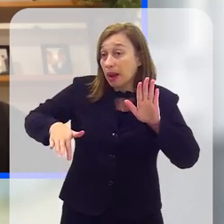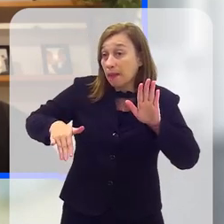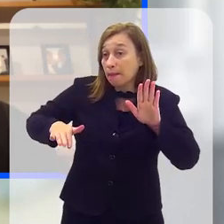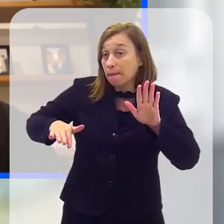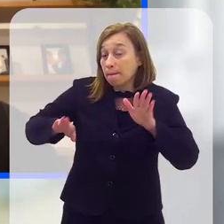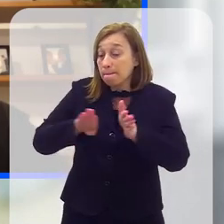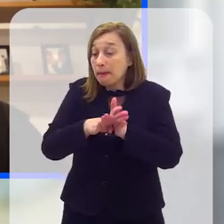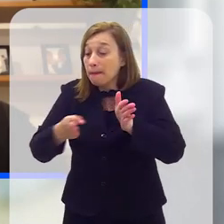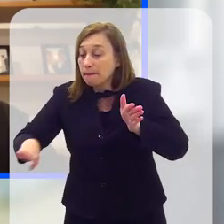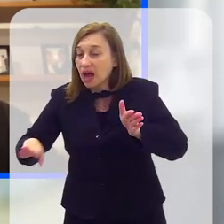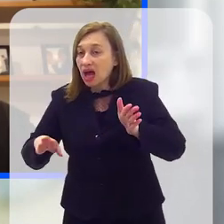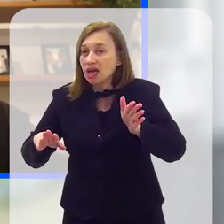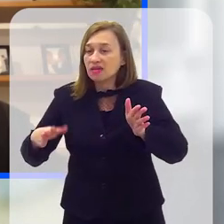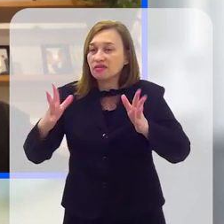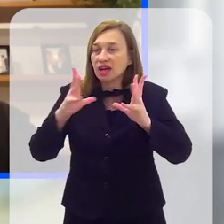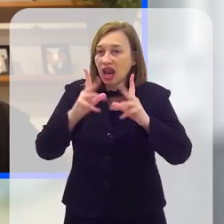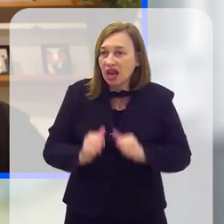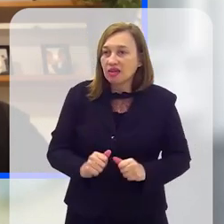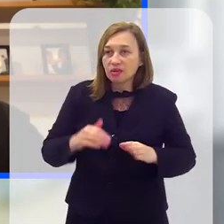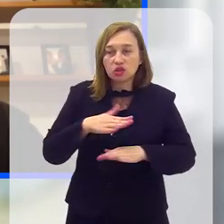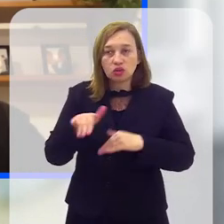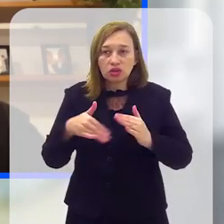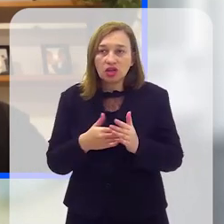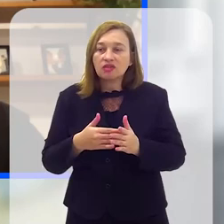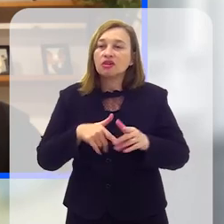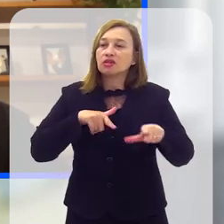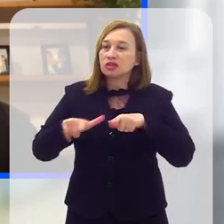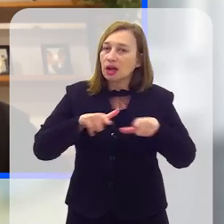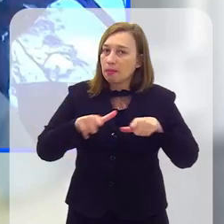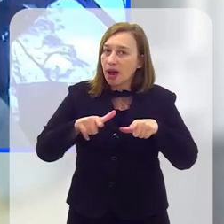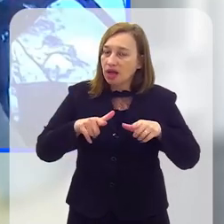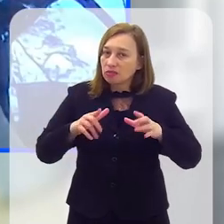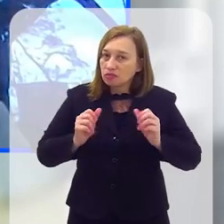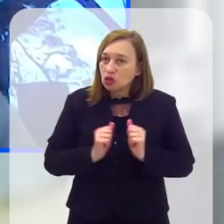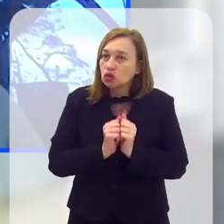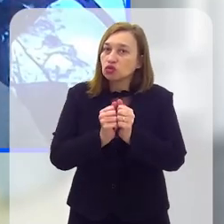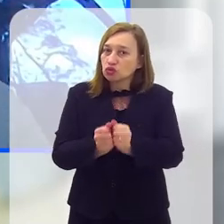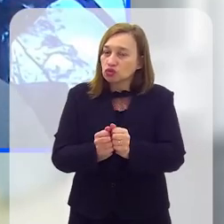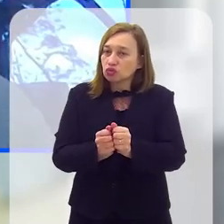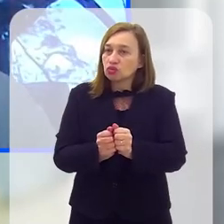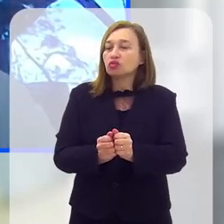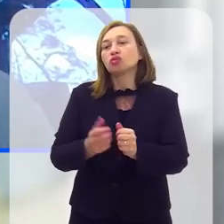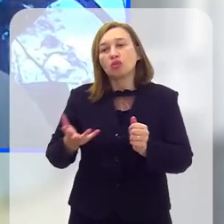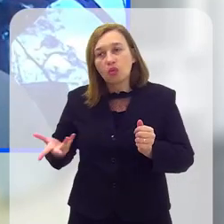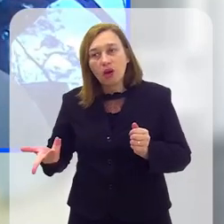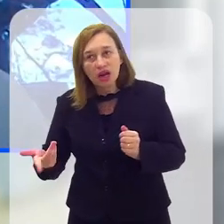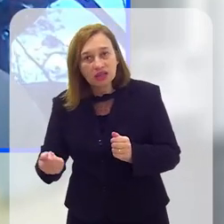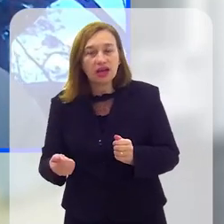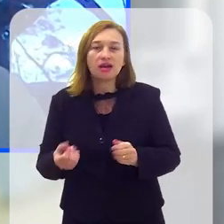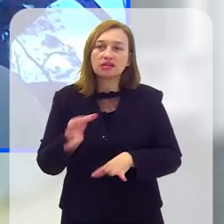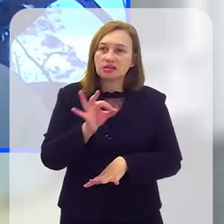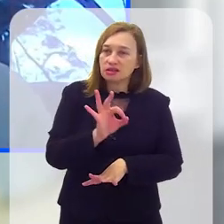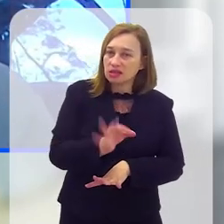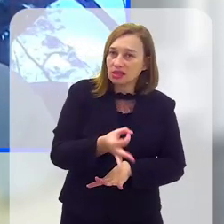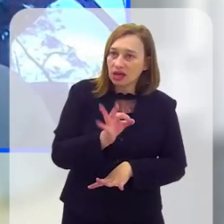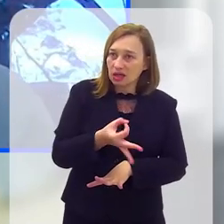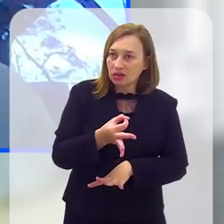recuperar. Então, acho que se a gente começar a fazer aí o trabalho, dever de casa de forma adequada, de fazer